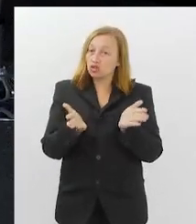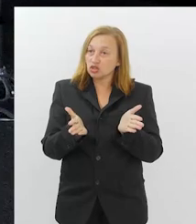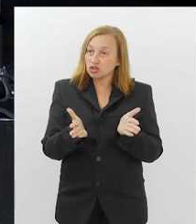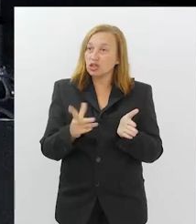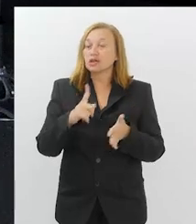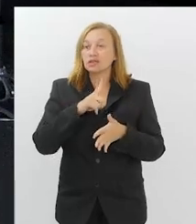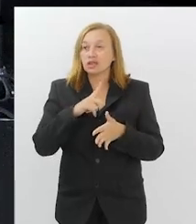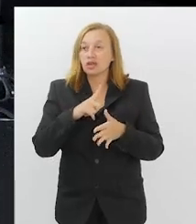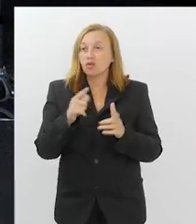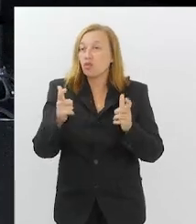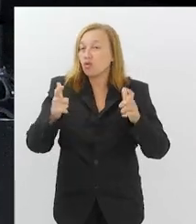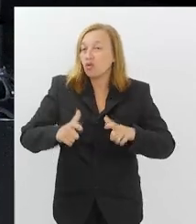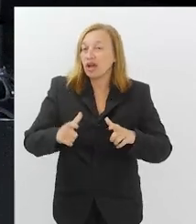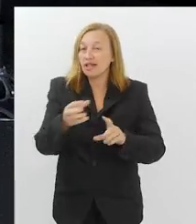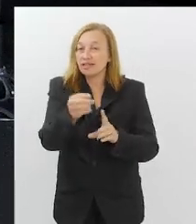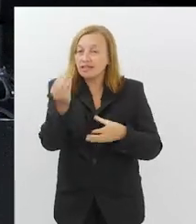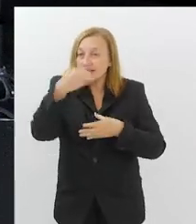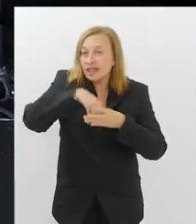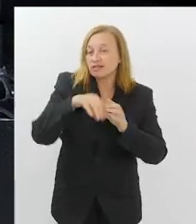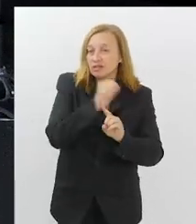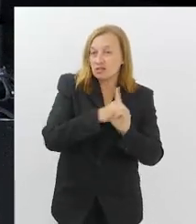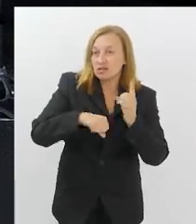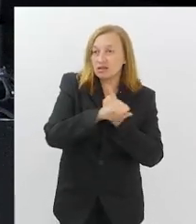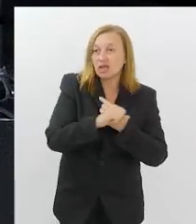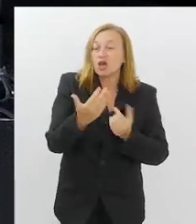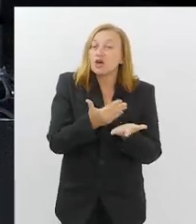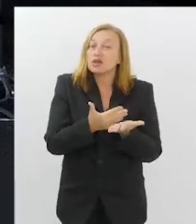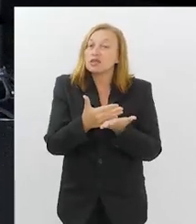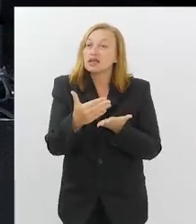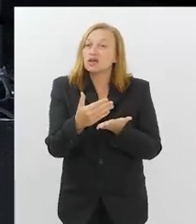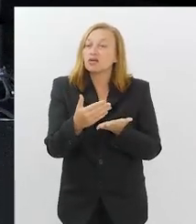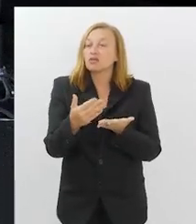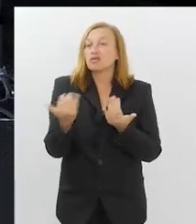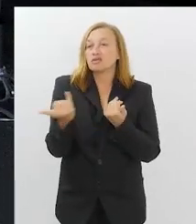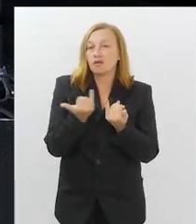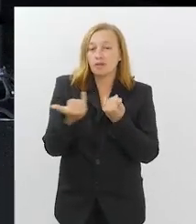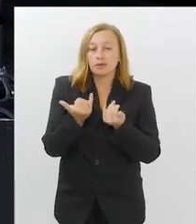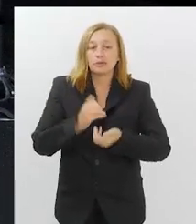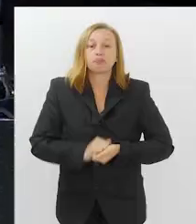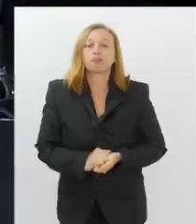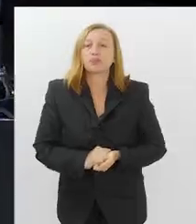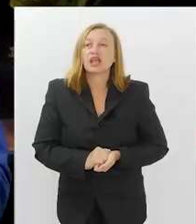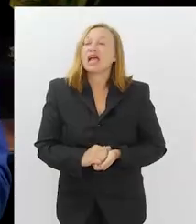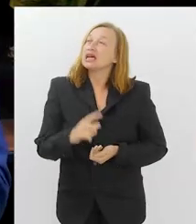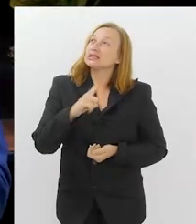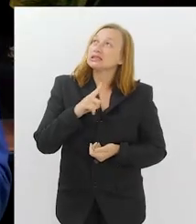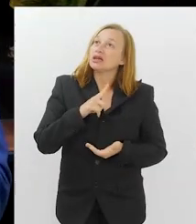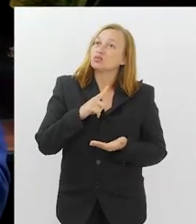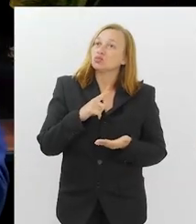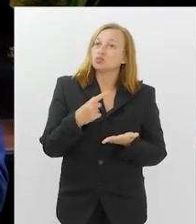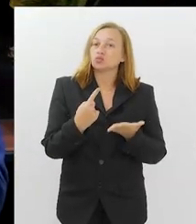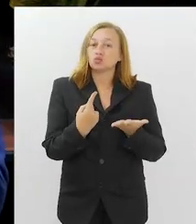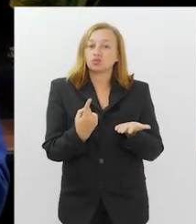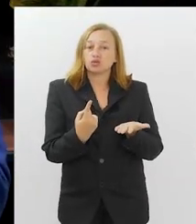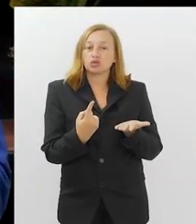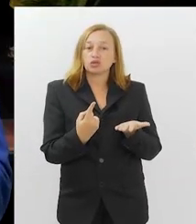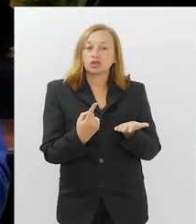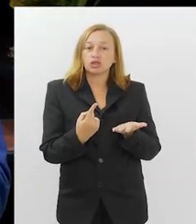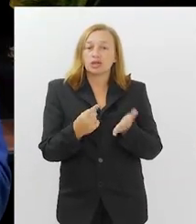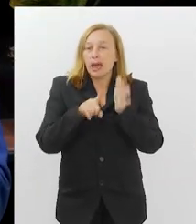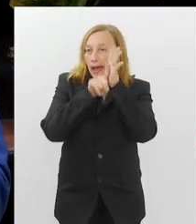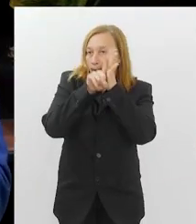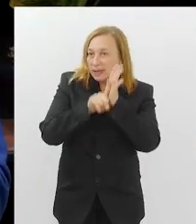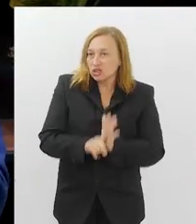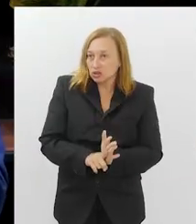hoje têm enquanto espaço na sociedade. Eu começaria com o seguinte dado, né? Nós temos, de acordo com